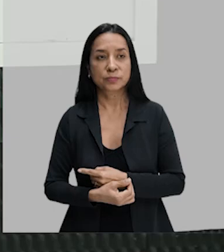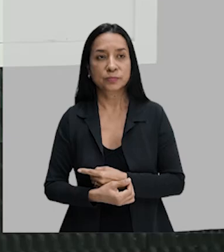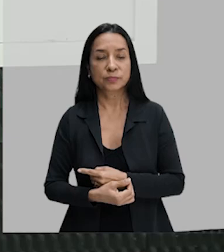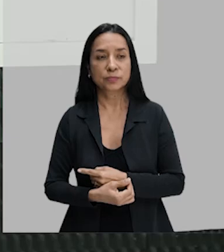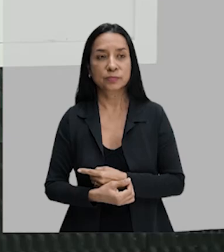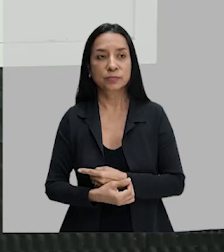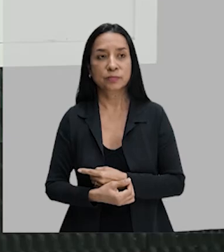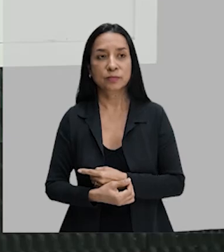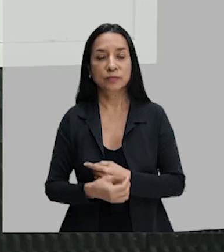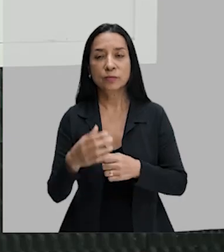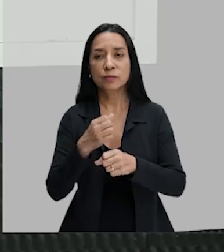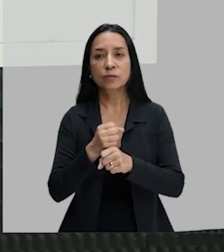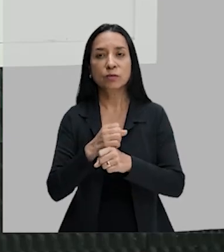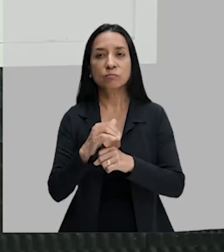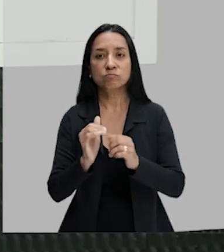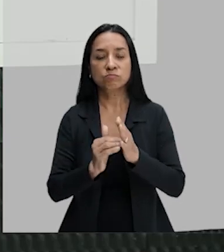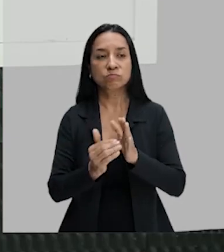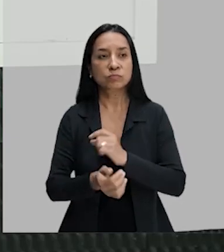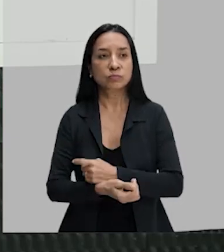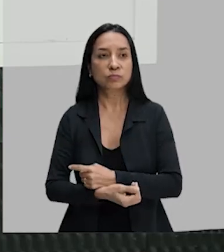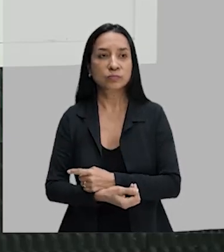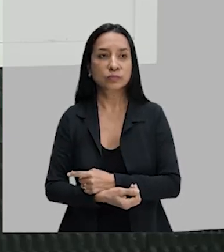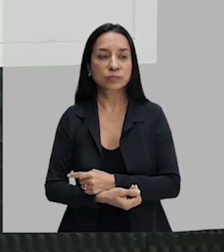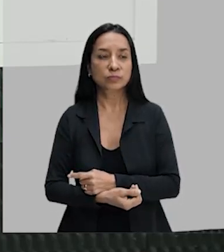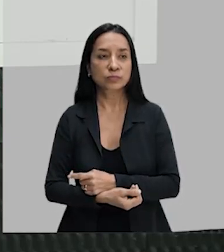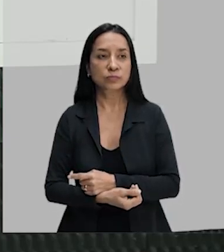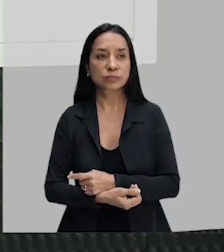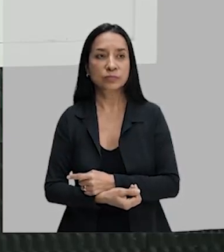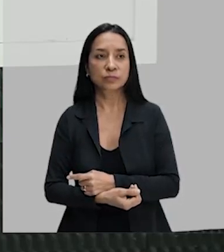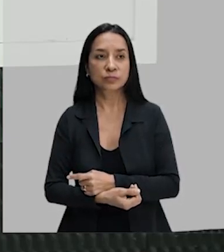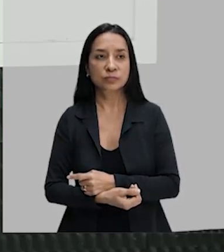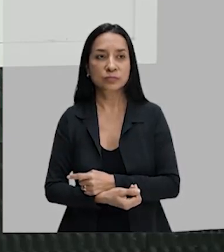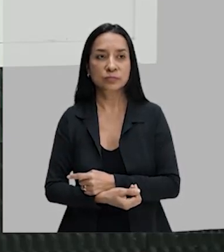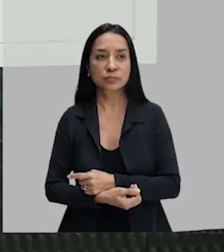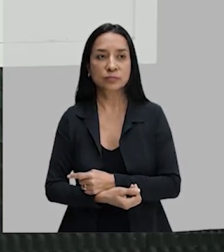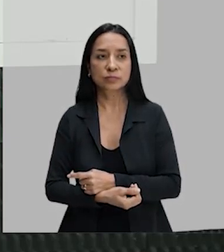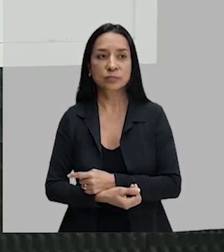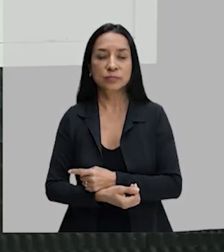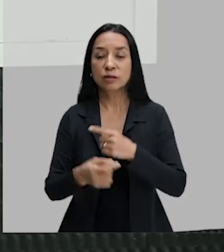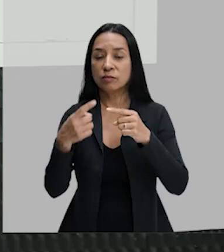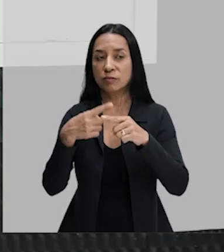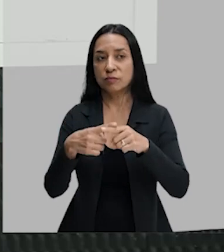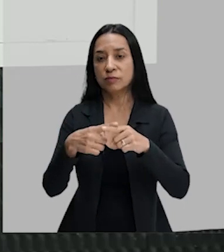menos 8 dá 21. 21 menos 30 dá menos 9.